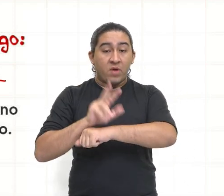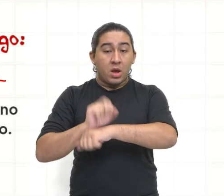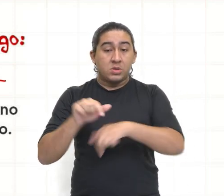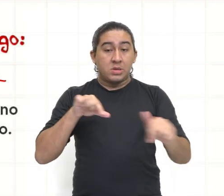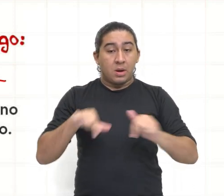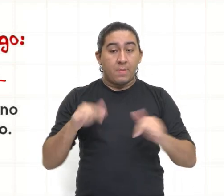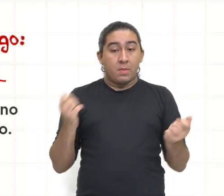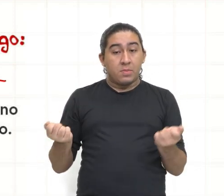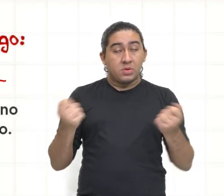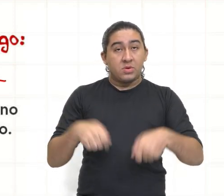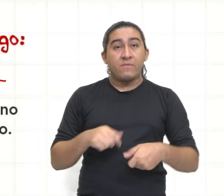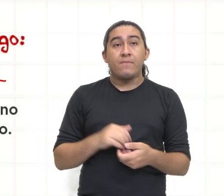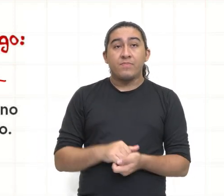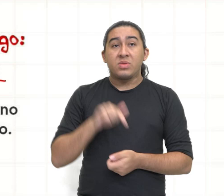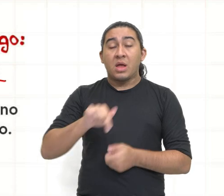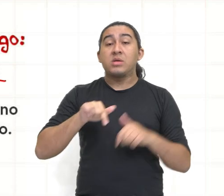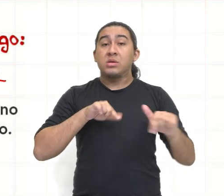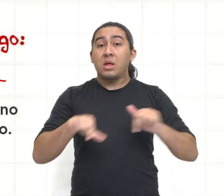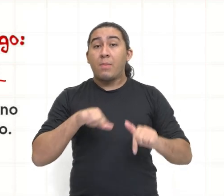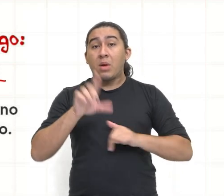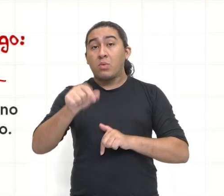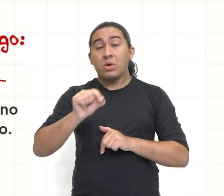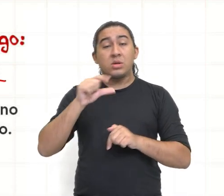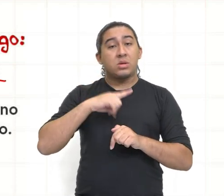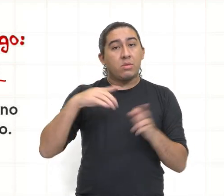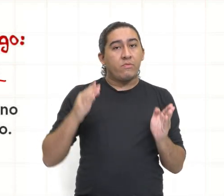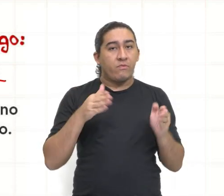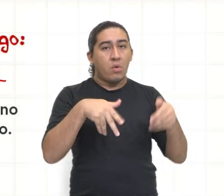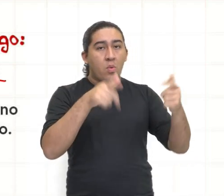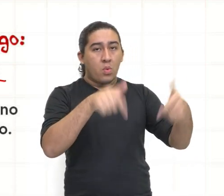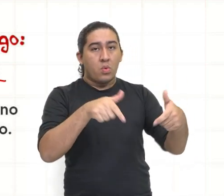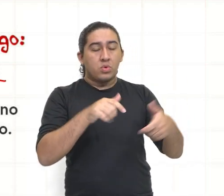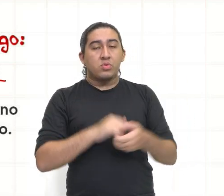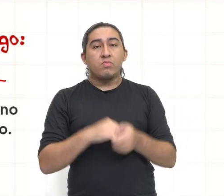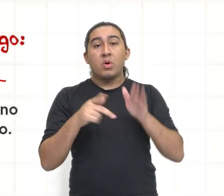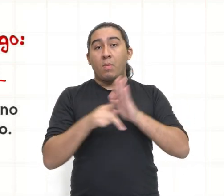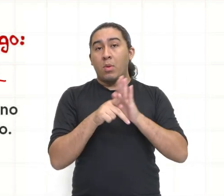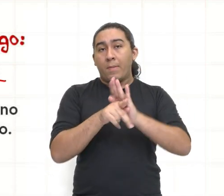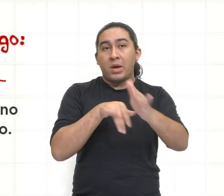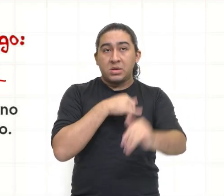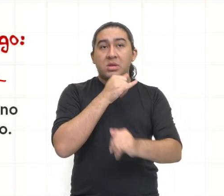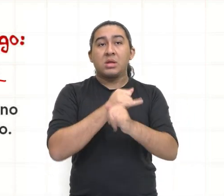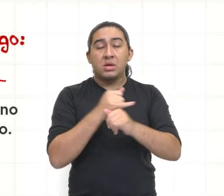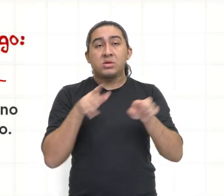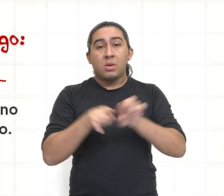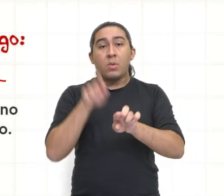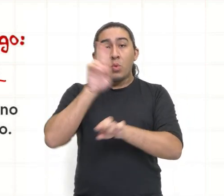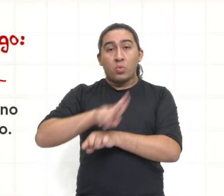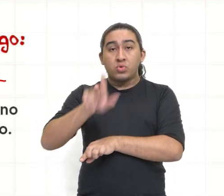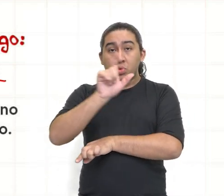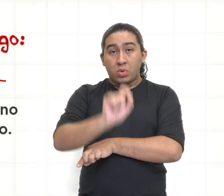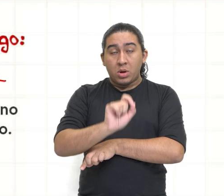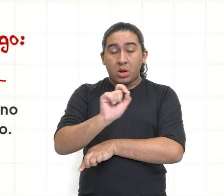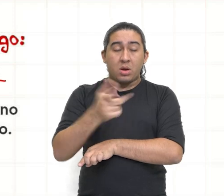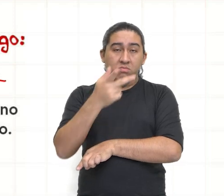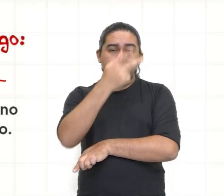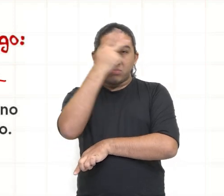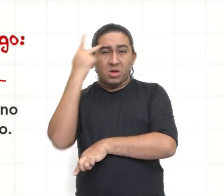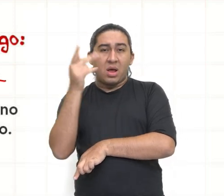esse tipo de trabalho e emprego vai estar direcionado à questão digital, à utilização de meios